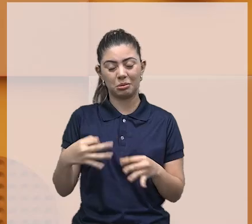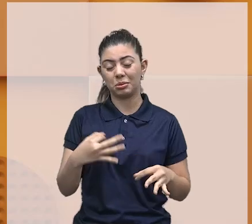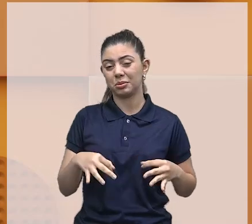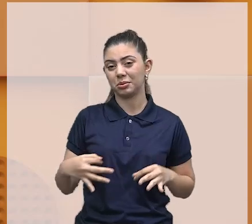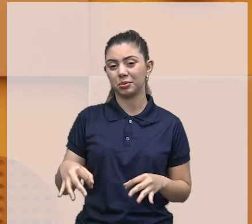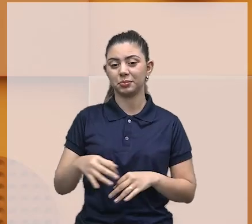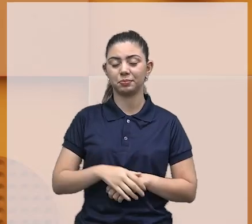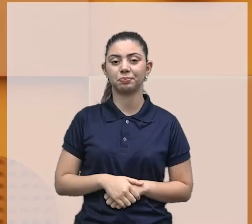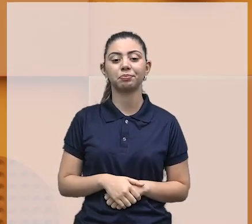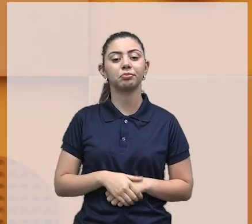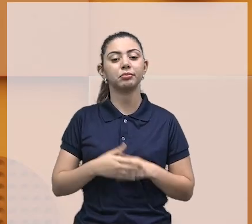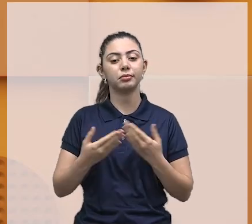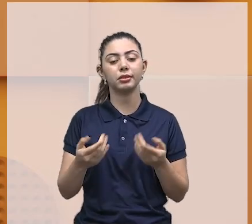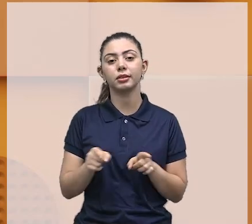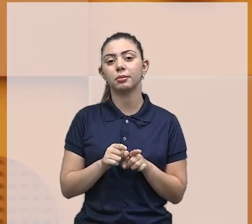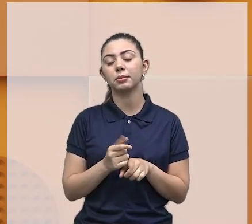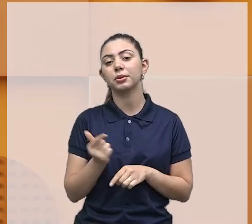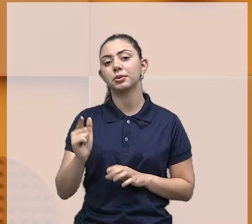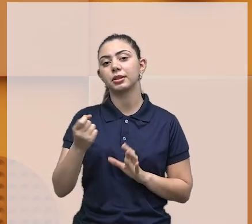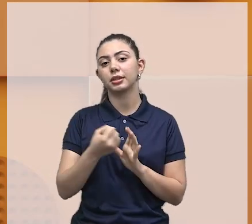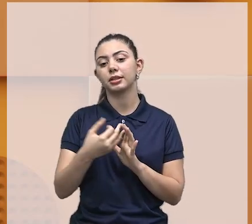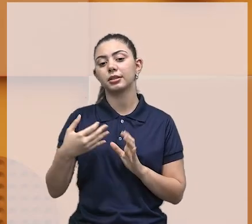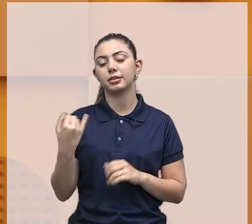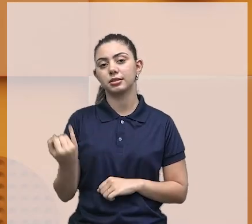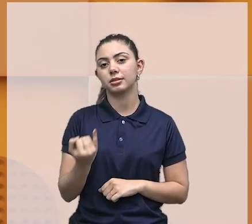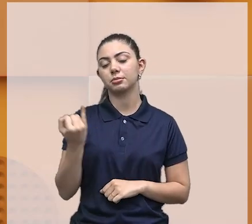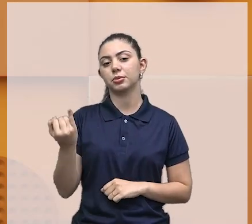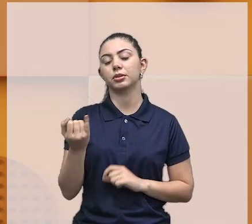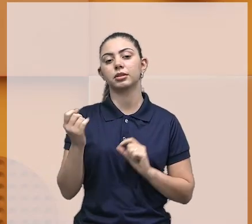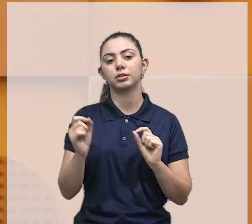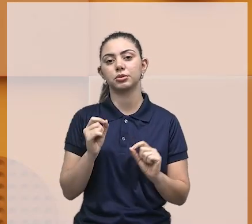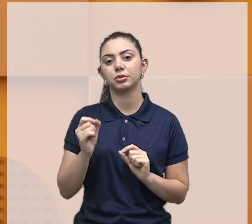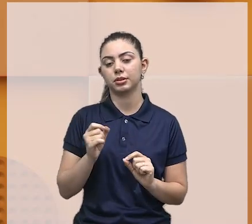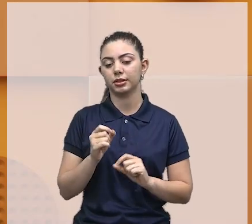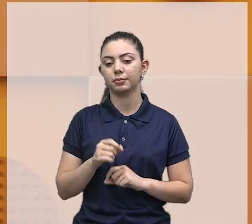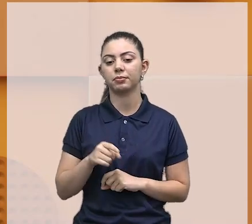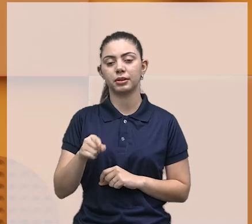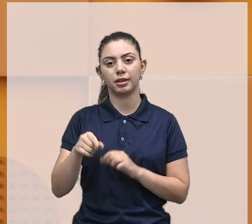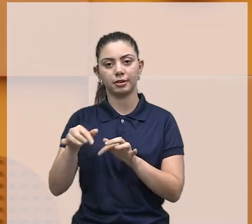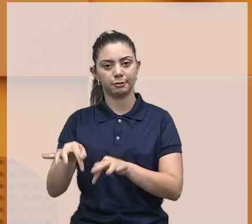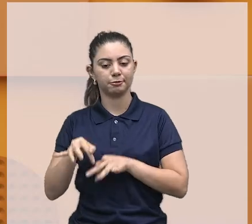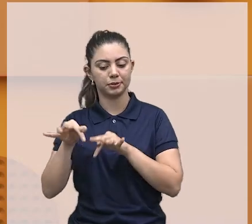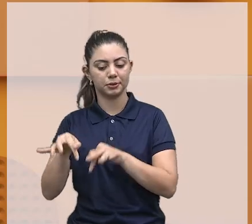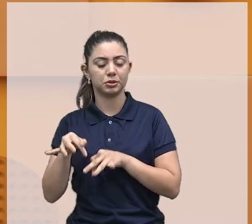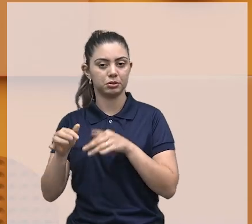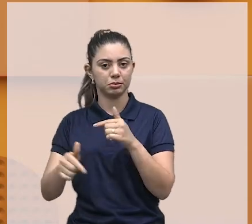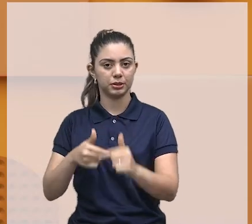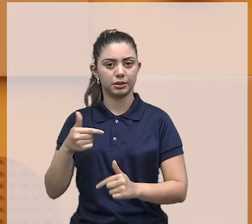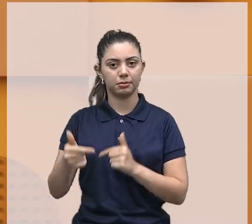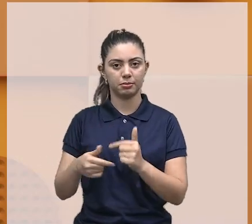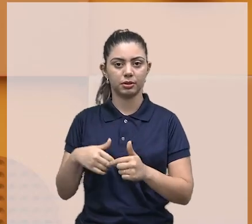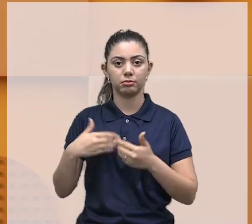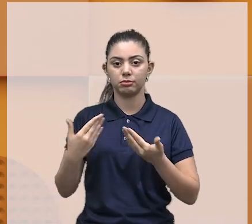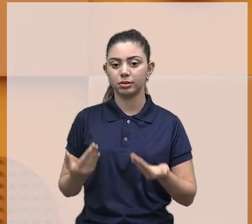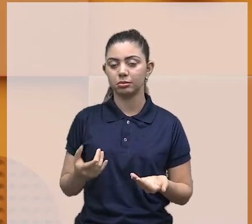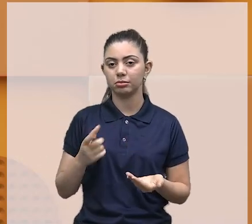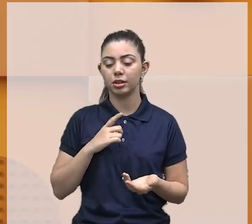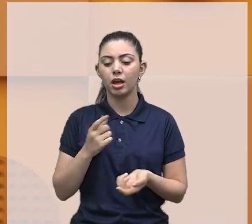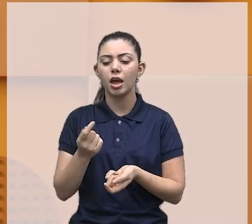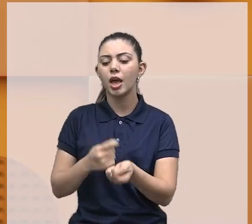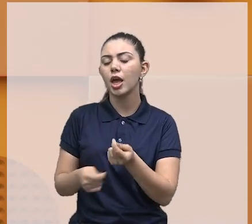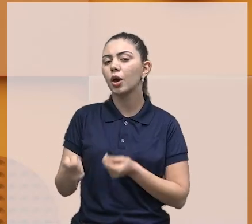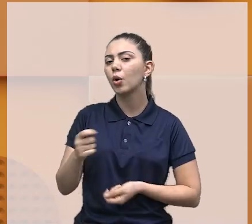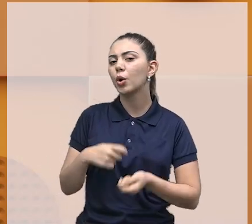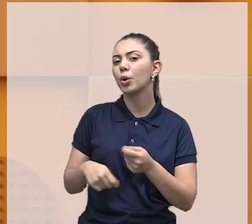parto. Outro ponto importante sobre o trabalho no feudalismo é que a base da economia era